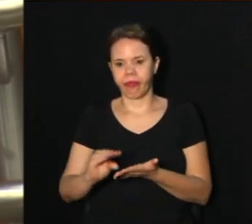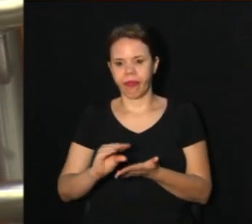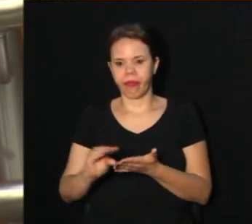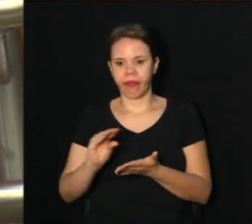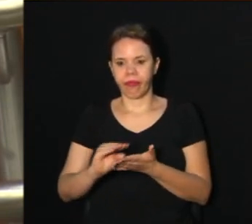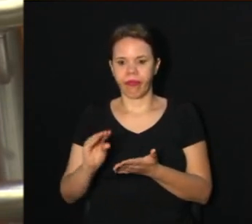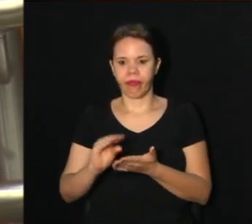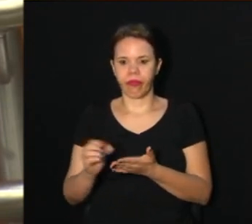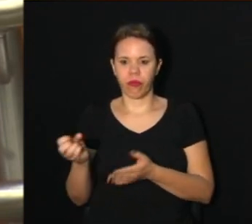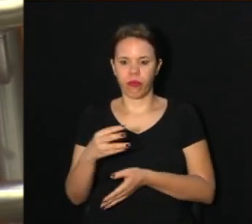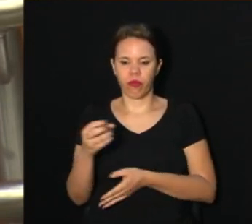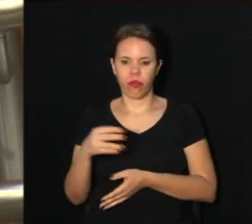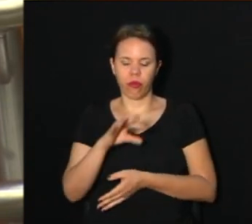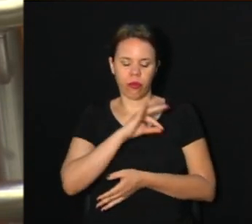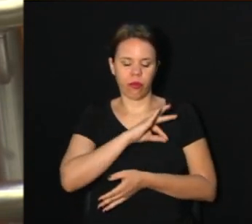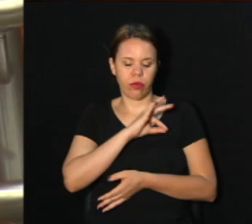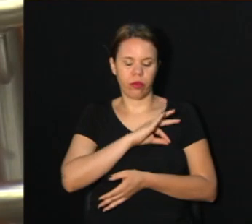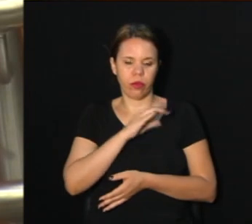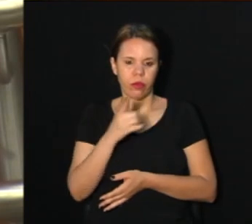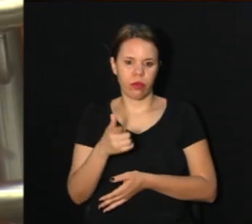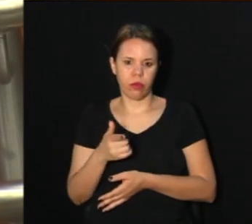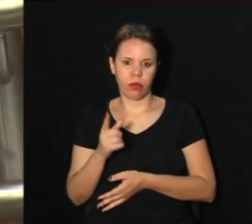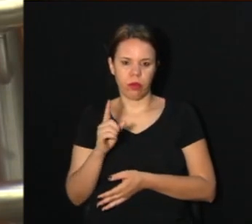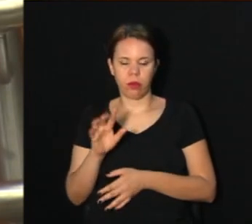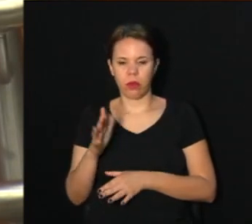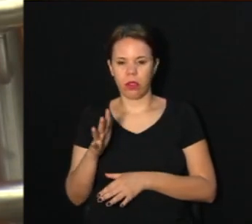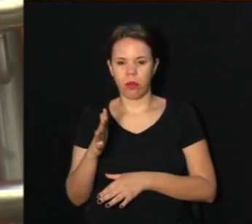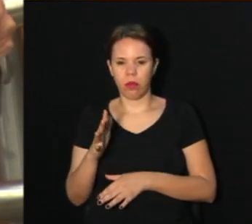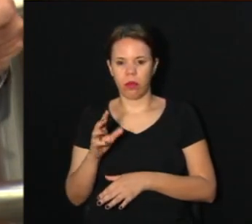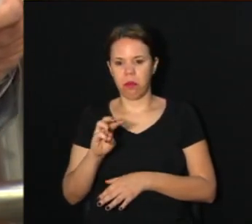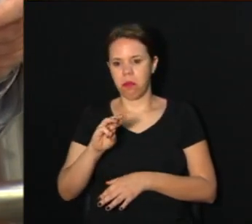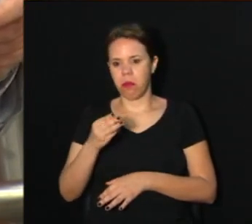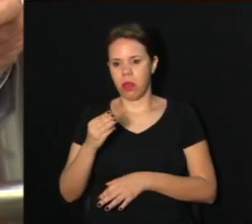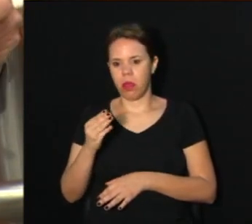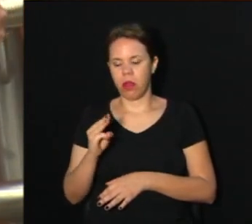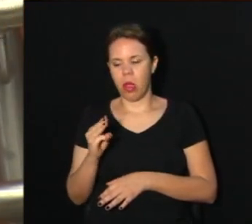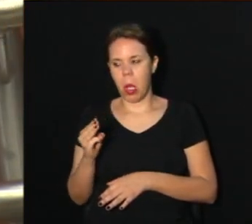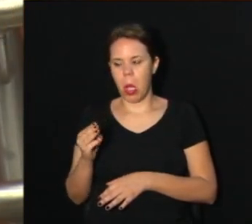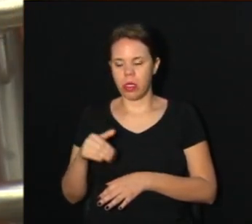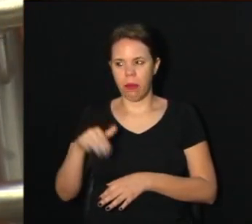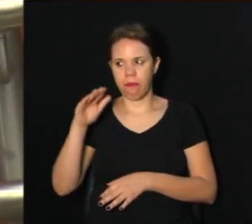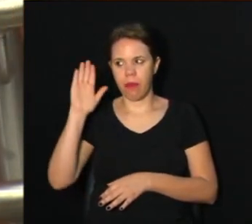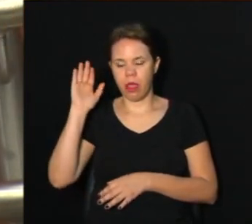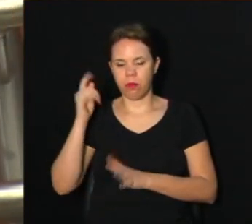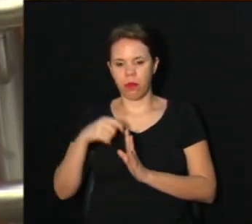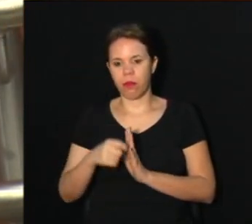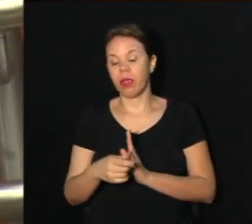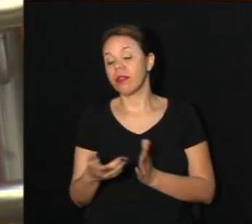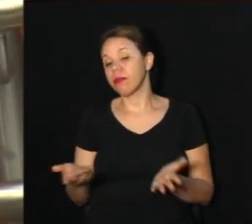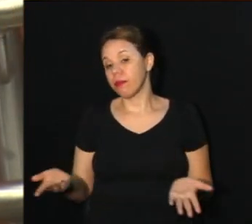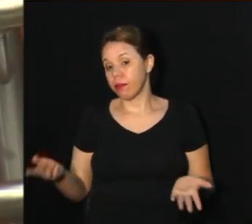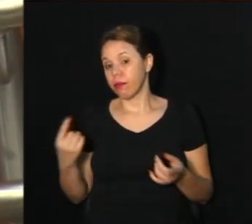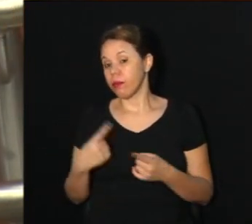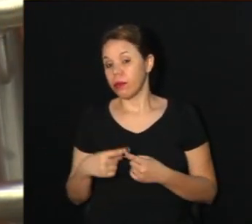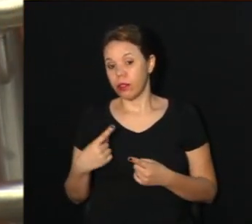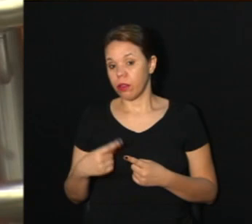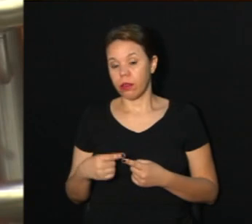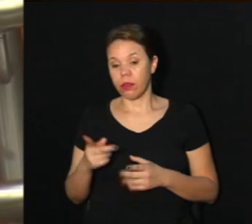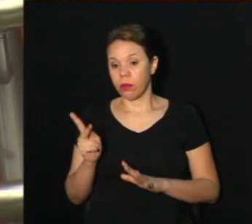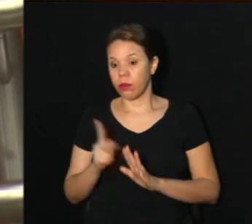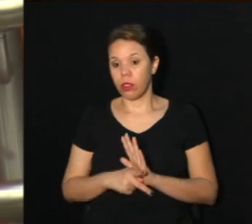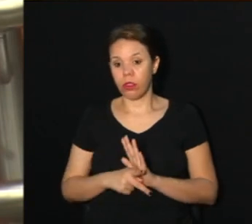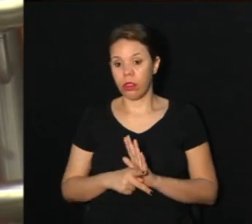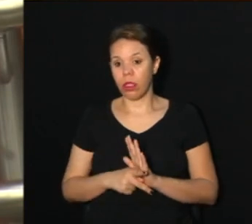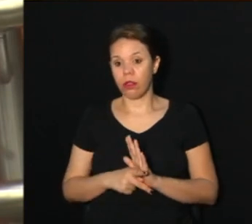novos salários, no mínimo alguns milhões a mais por mês. Por quê? Pelo